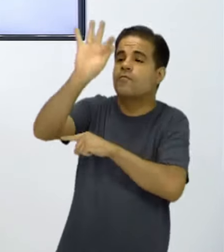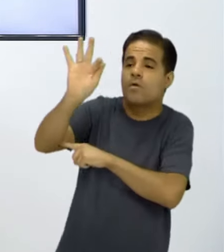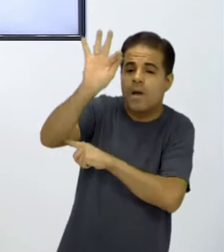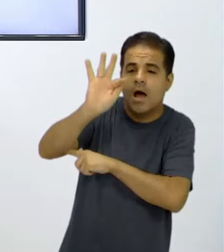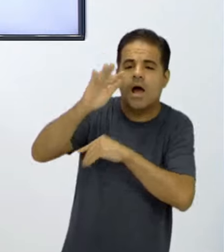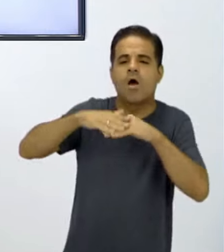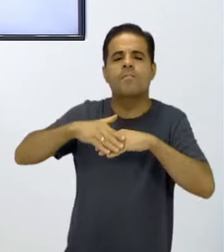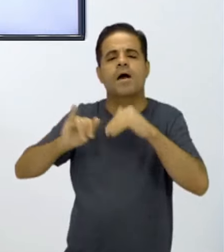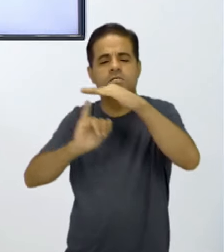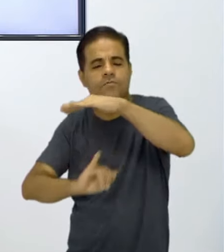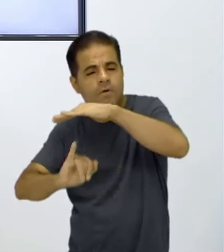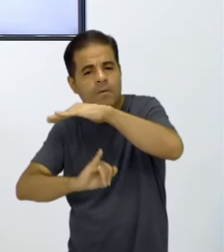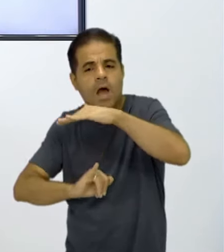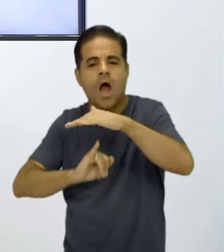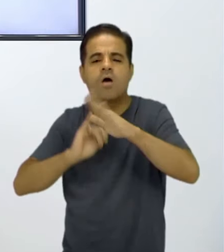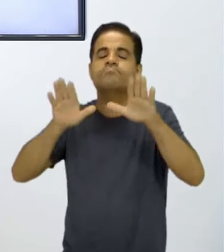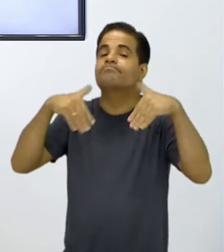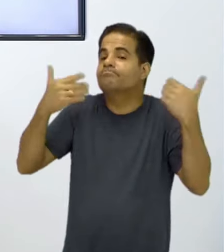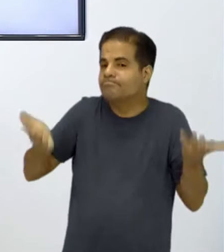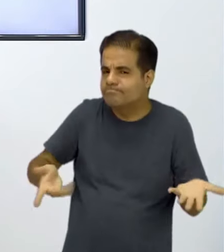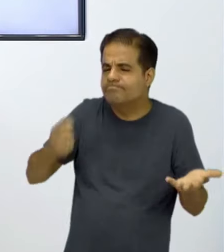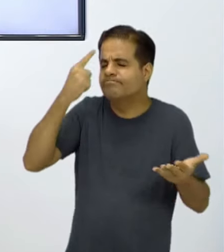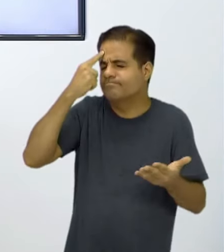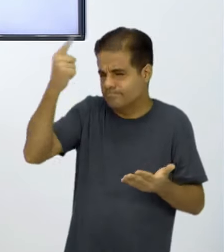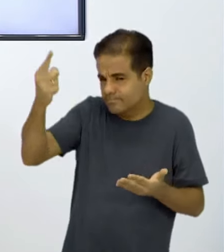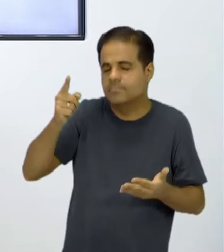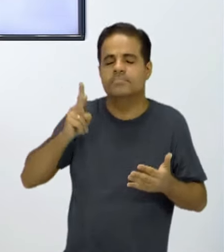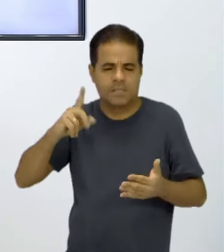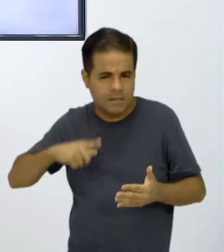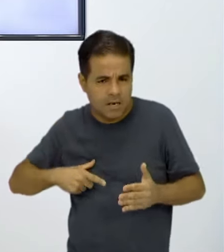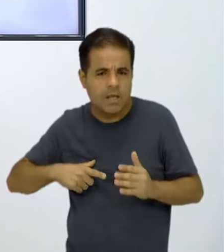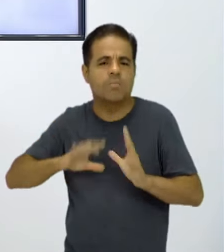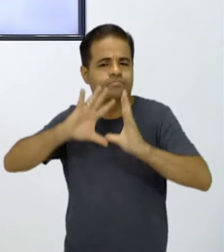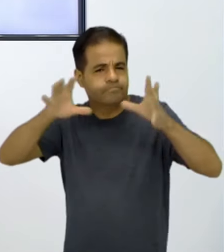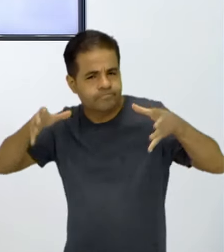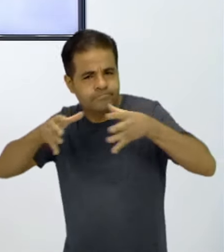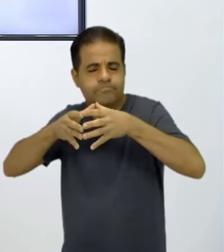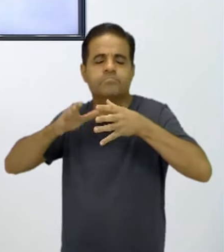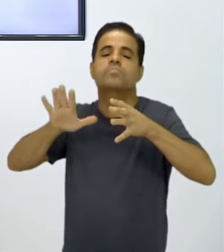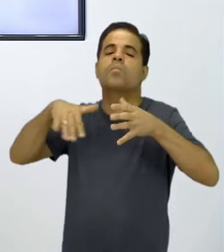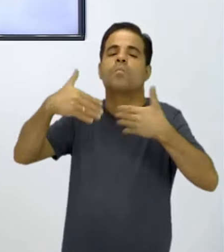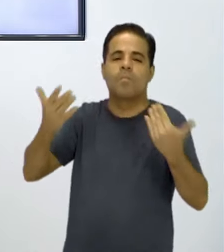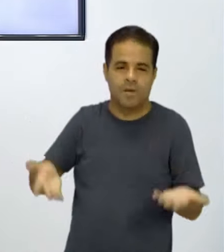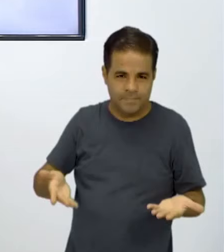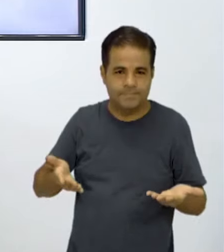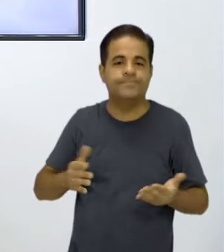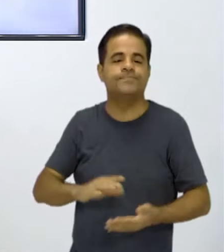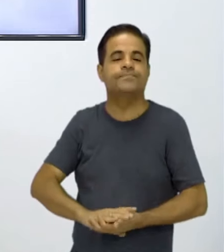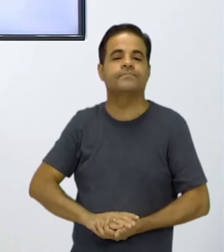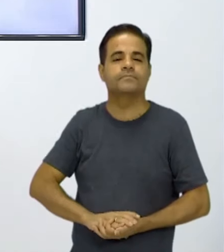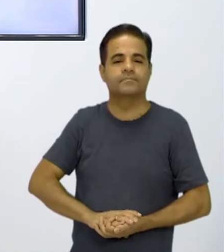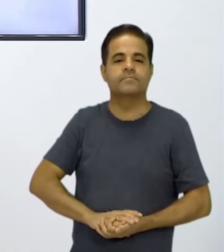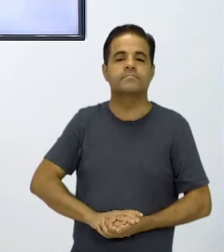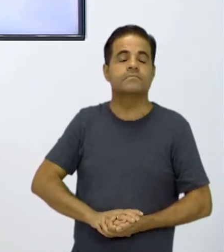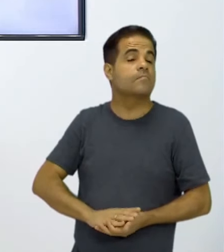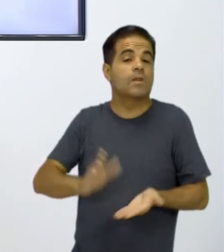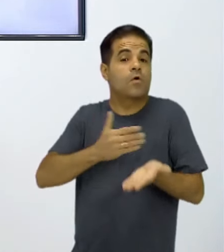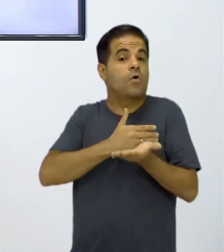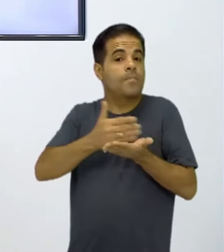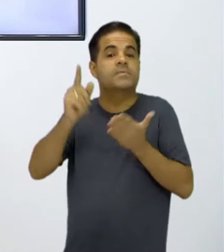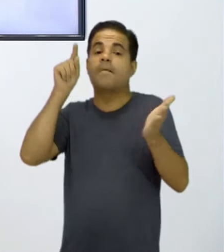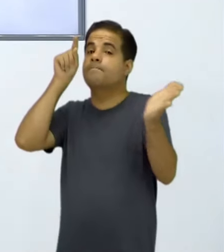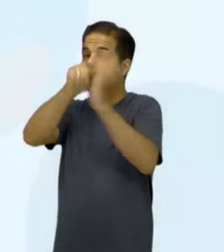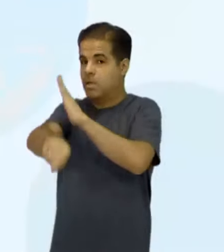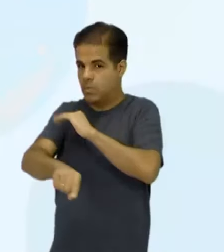formal mais informal então A ideia é sempre essa aí quando a gente tem um público ao vai Alex gastar Vamos